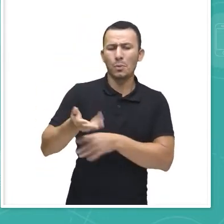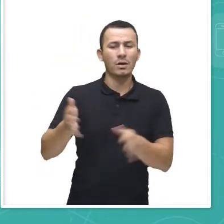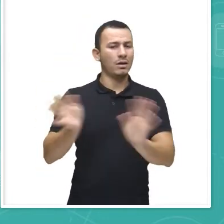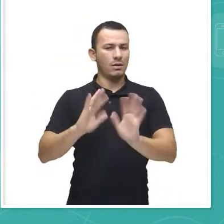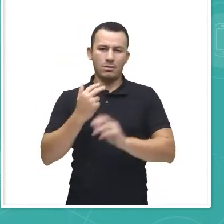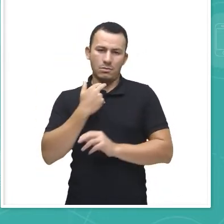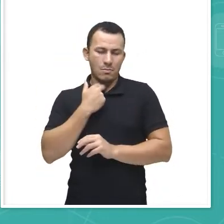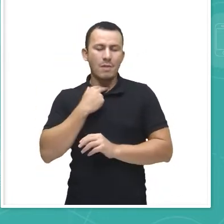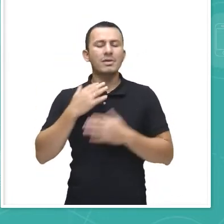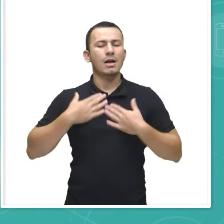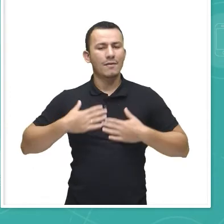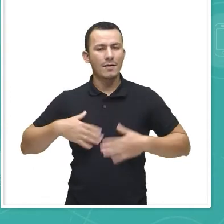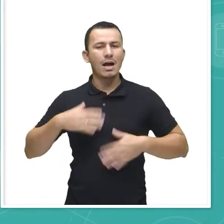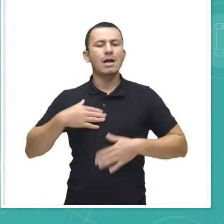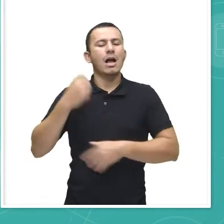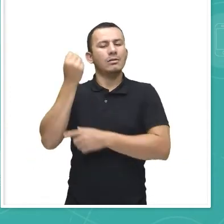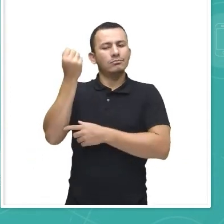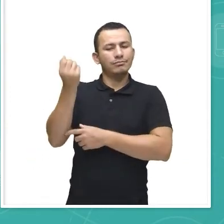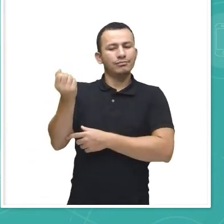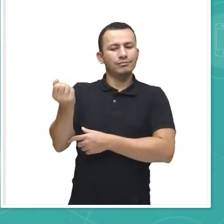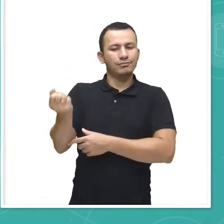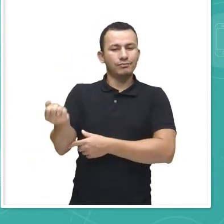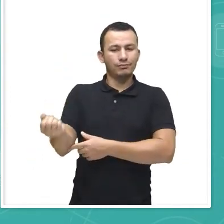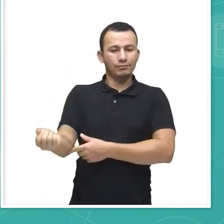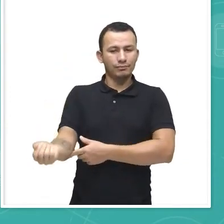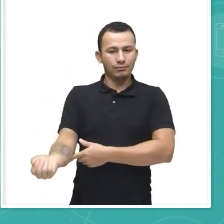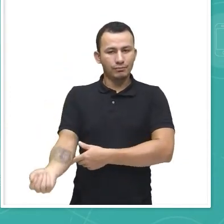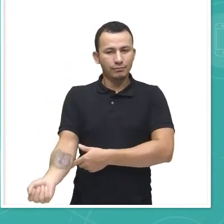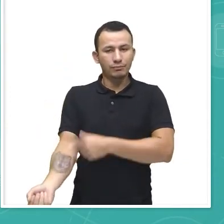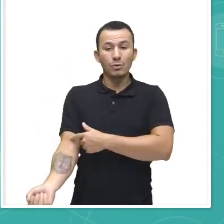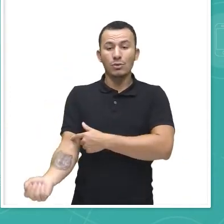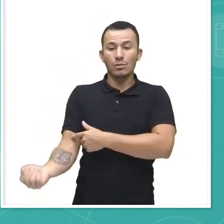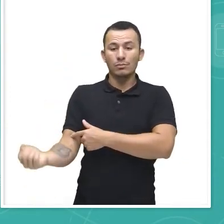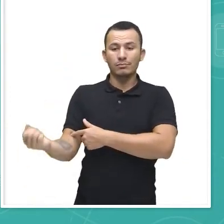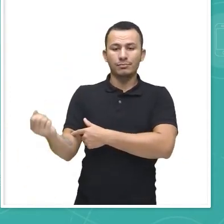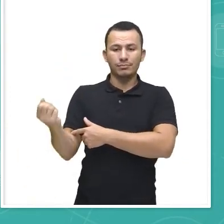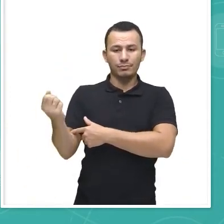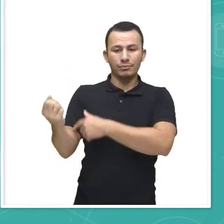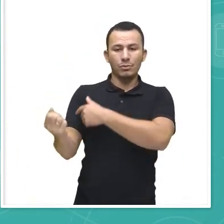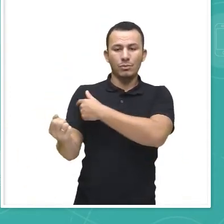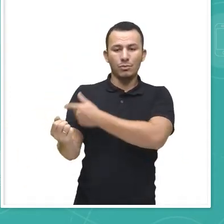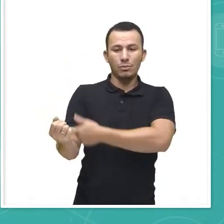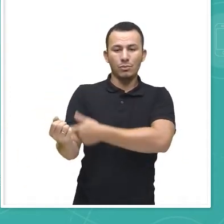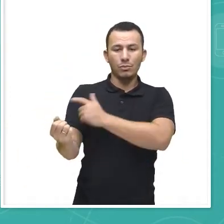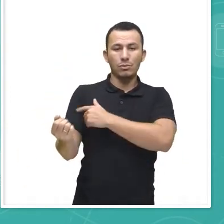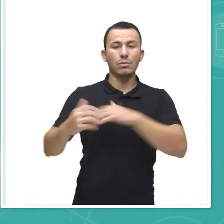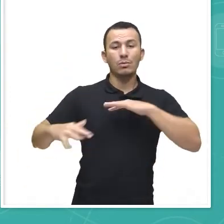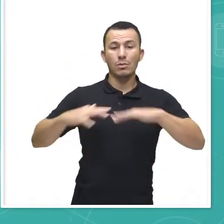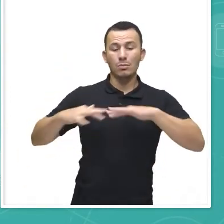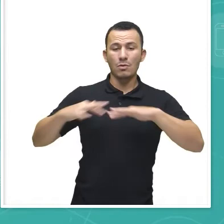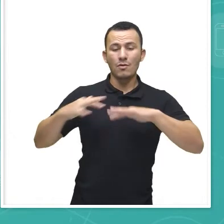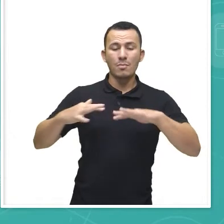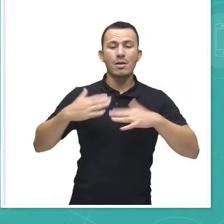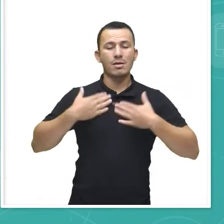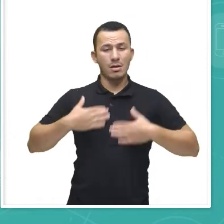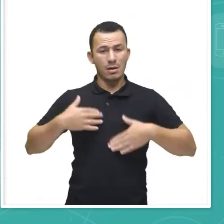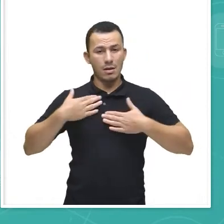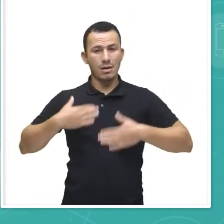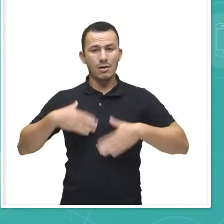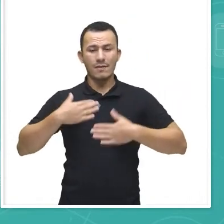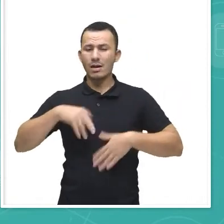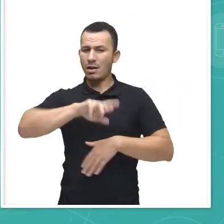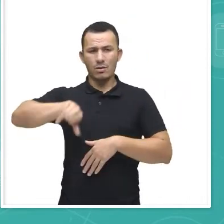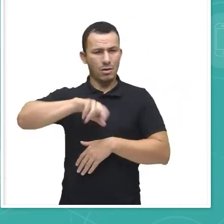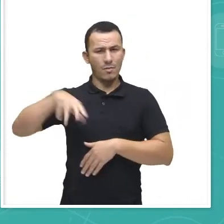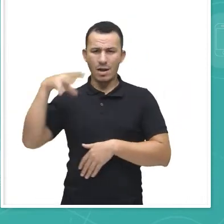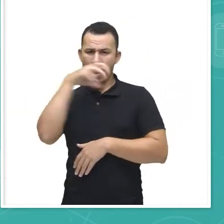ser assim. Tem que ser mais devagar e sobe numa intensidade maior. Desce devagar e sobe numa intensidade maior. Né?